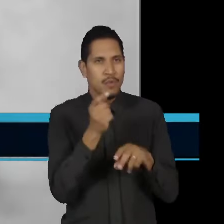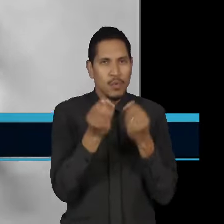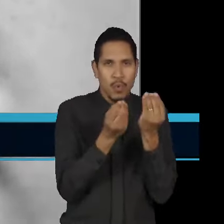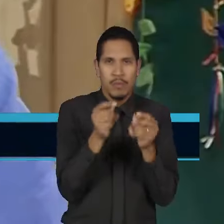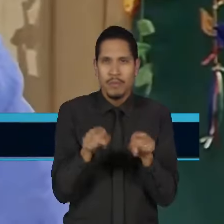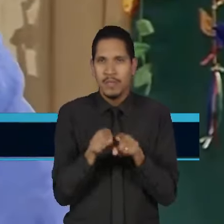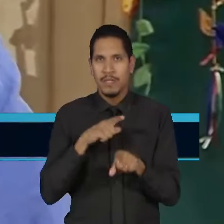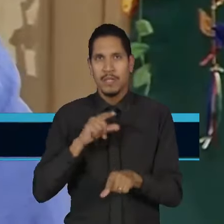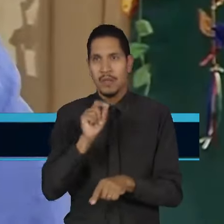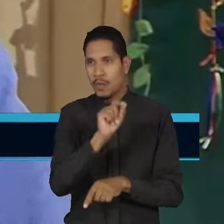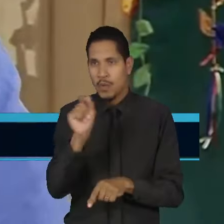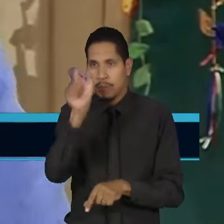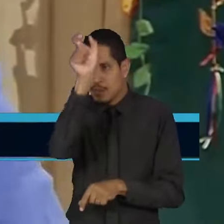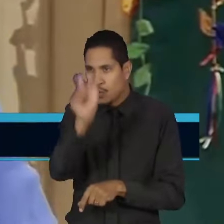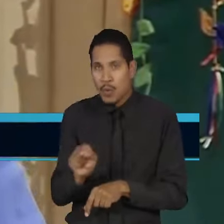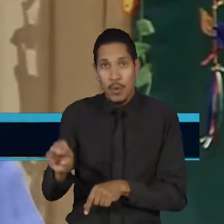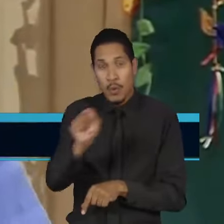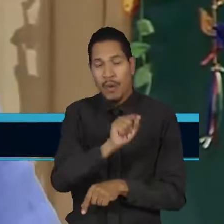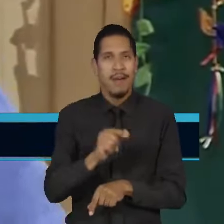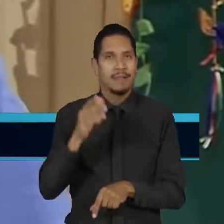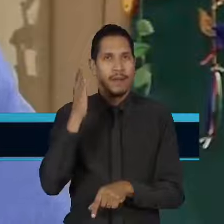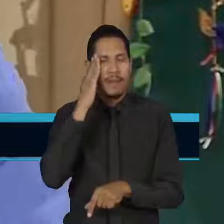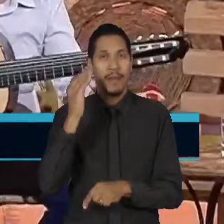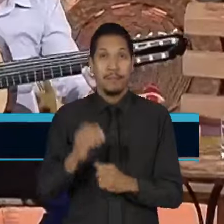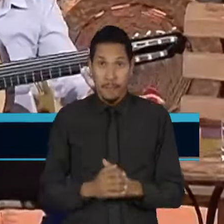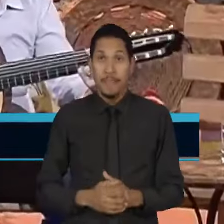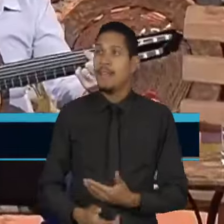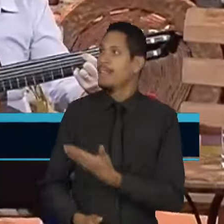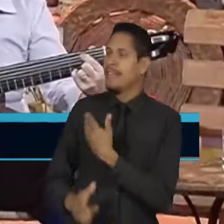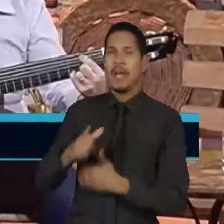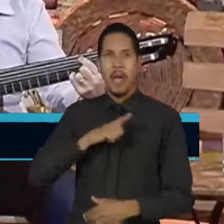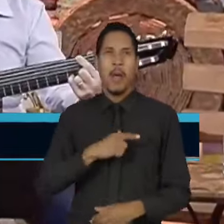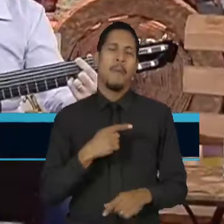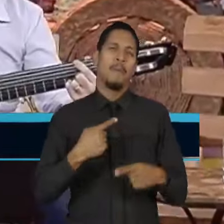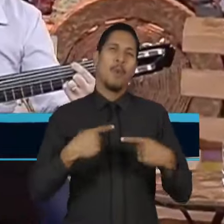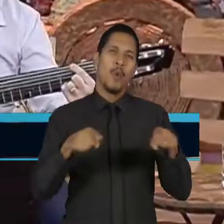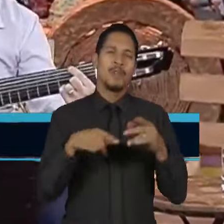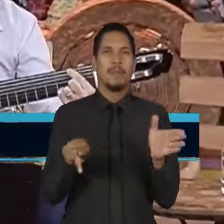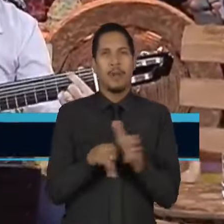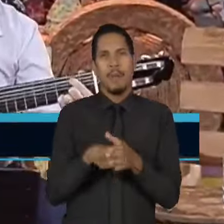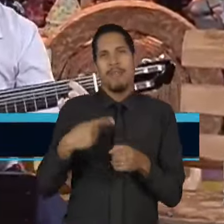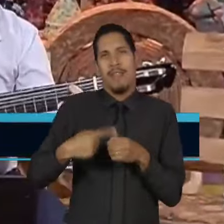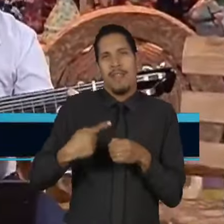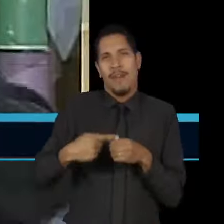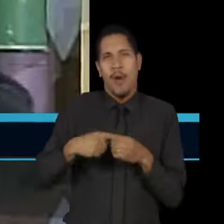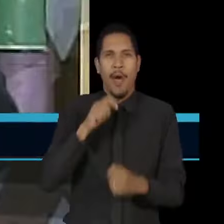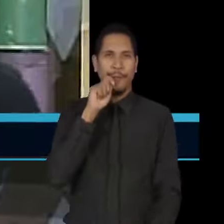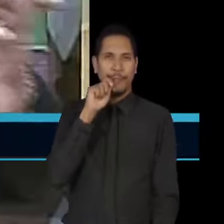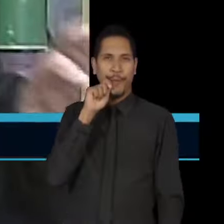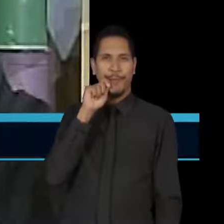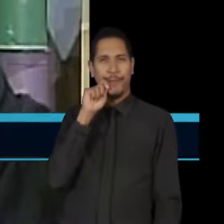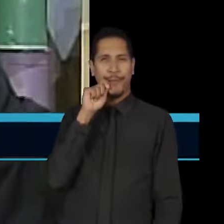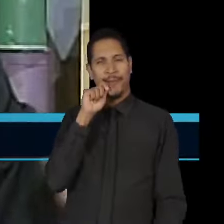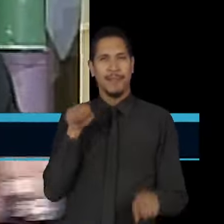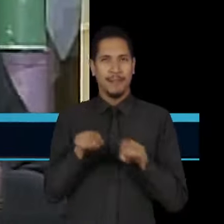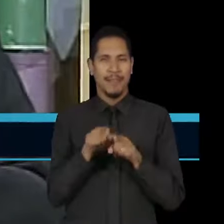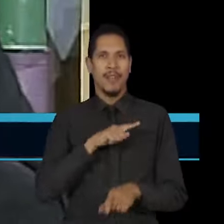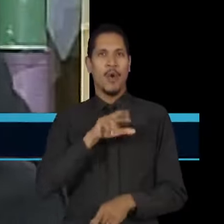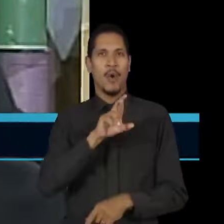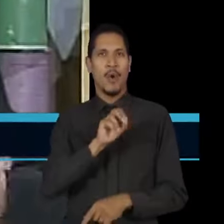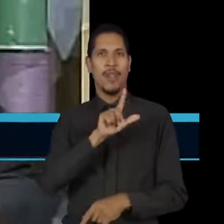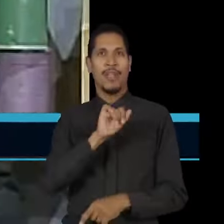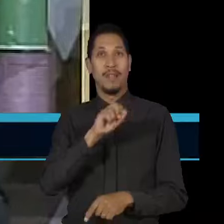artistas. Não faltavam os causos e a música caipira no Senhor Brasil, com com Rolando Boldrin. E tinha ainda o